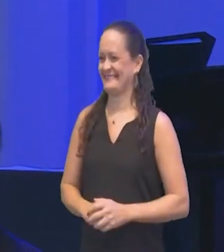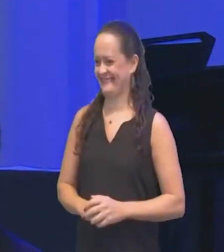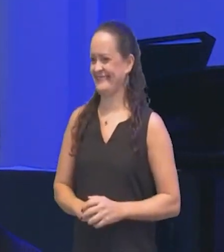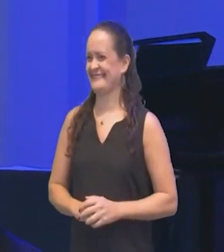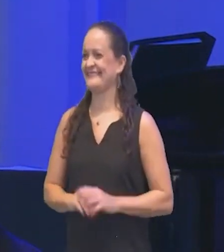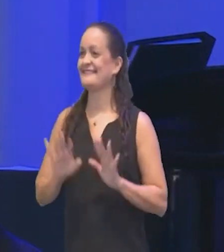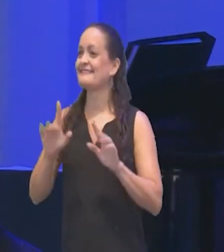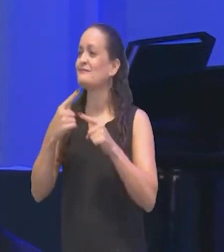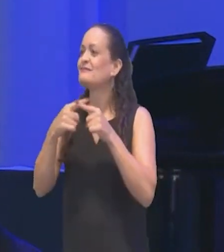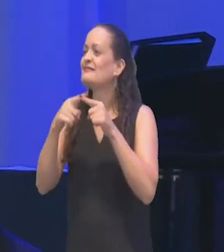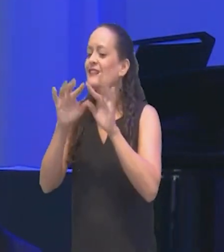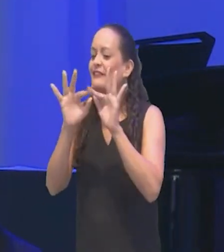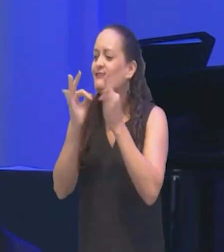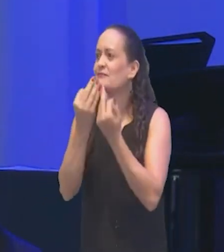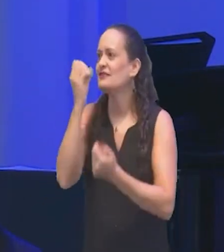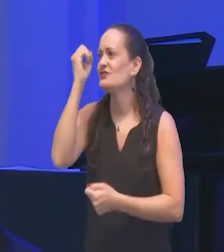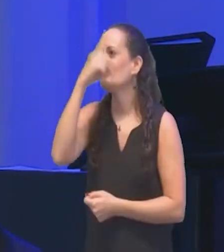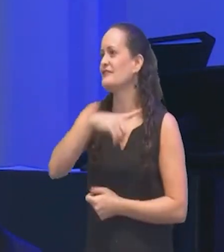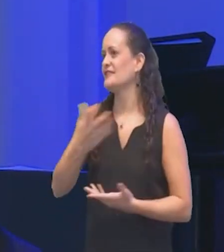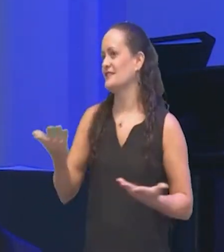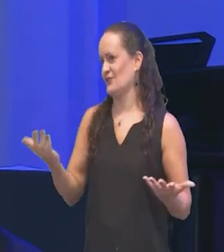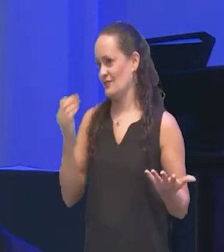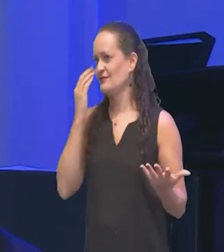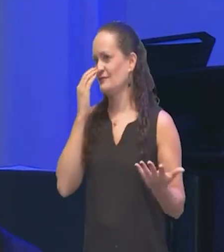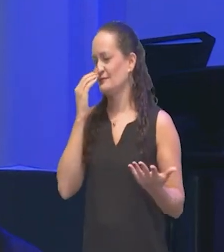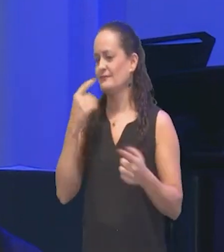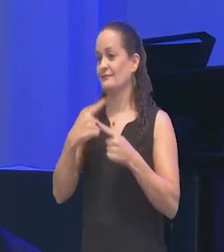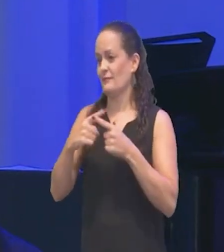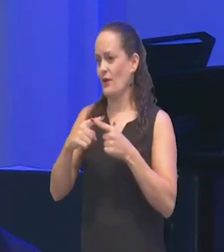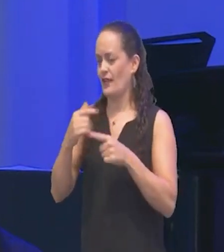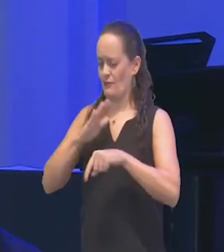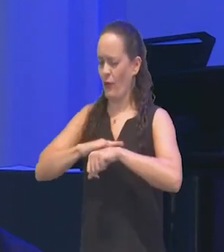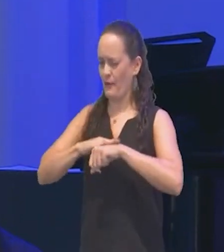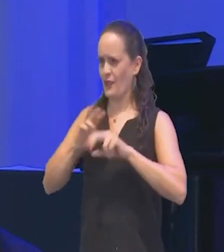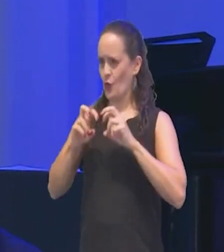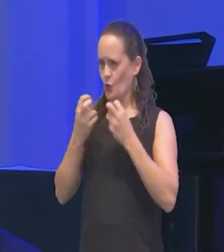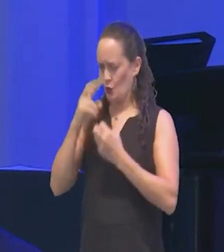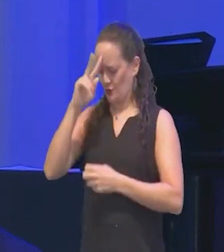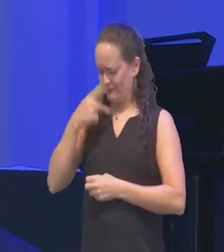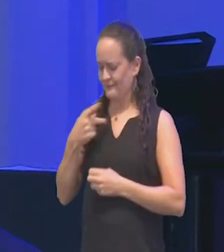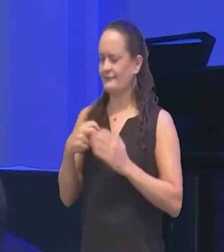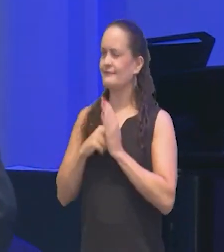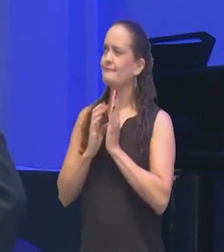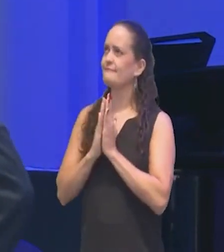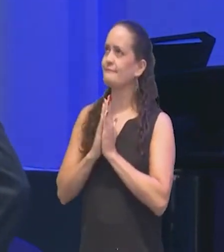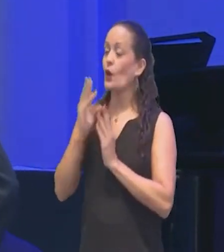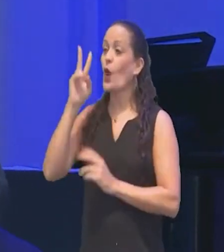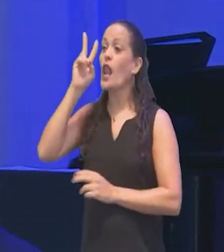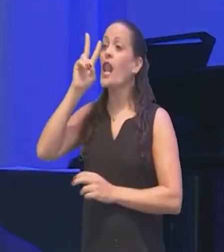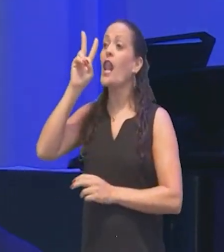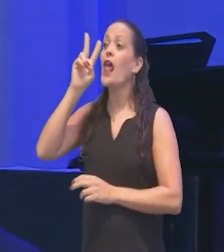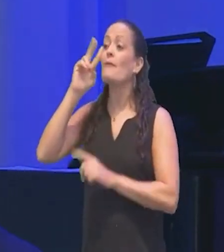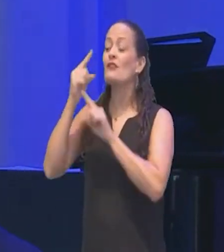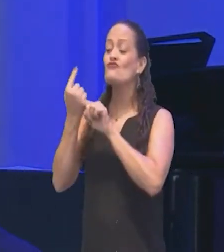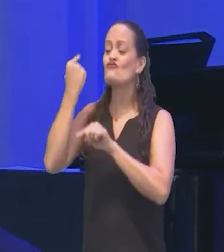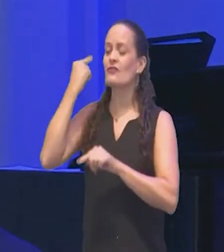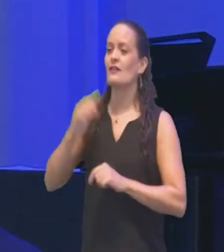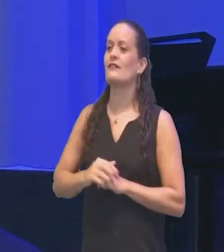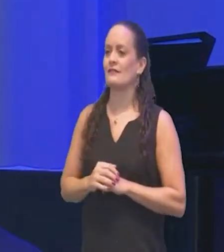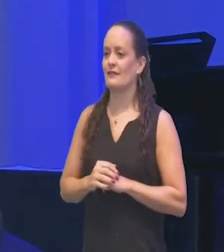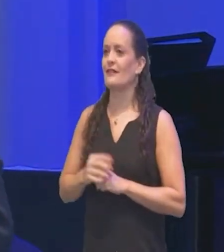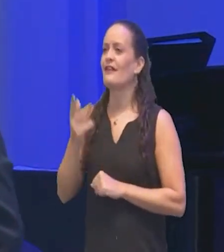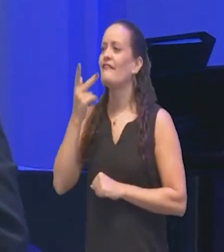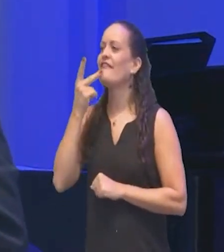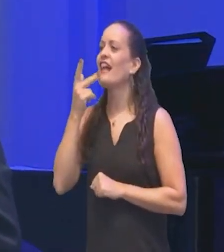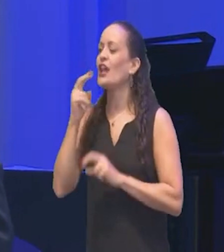tão complicado que eu estava aqui enquanto cultuando ao Senhor, me lembrei de um negócio que inventaram chamado